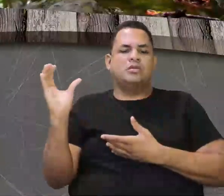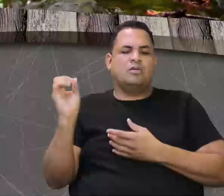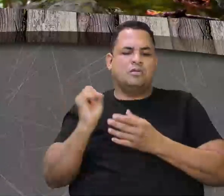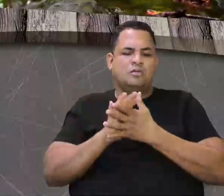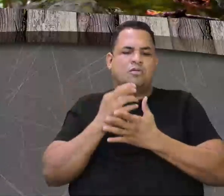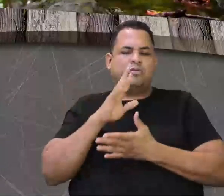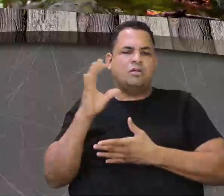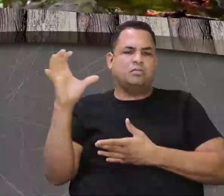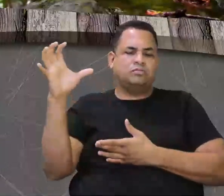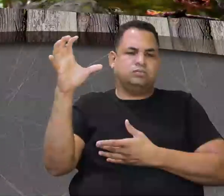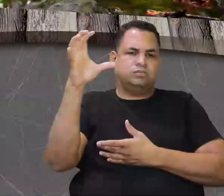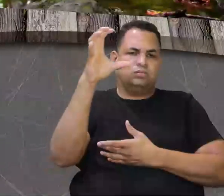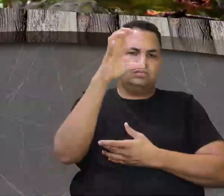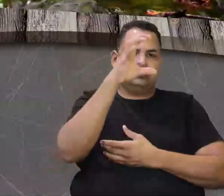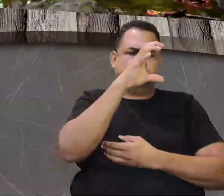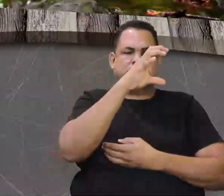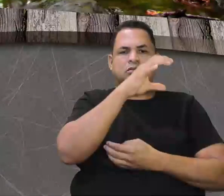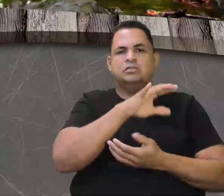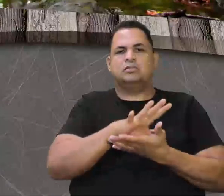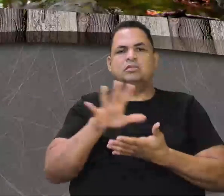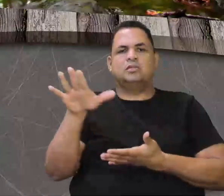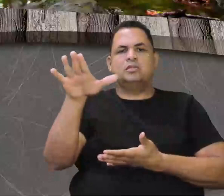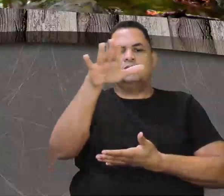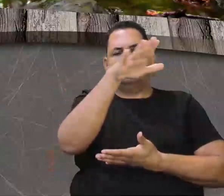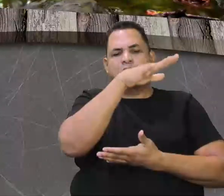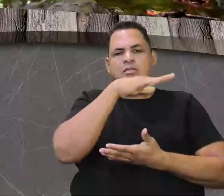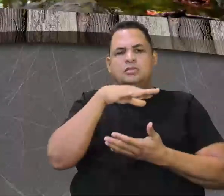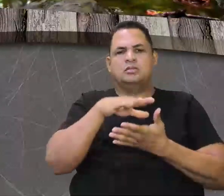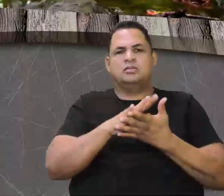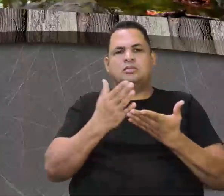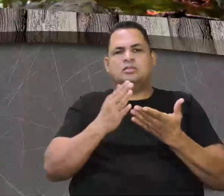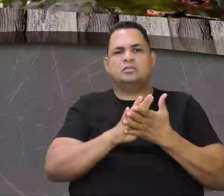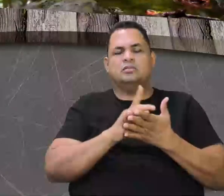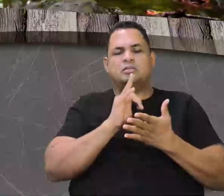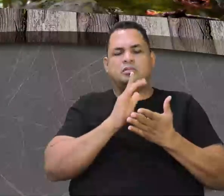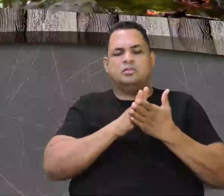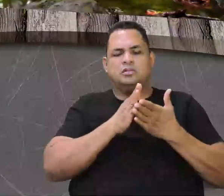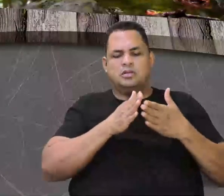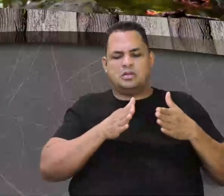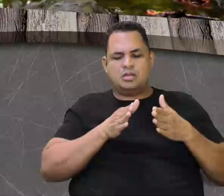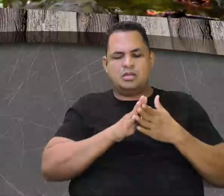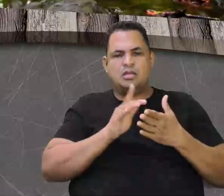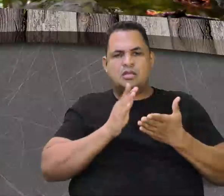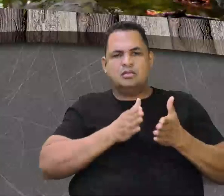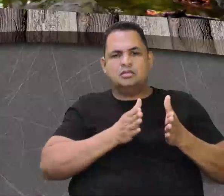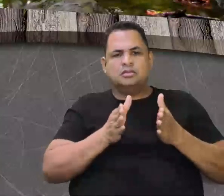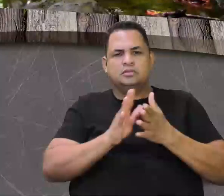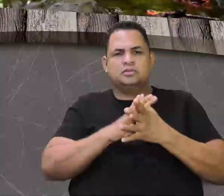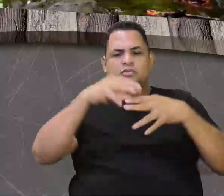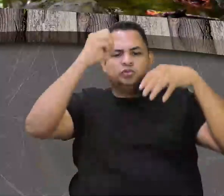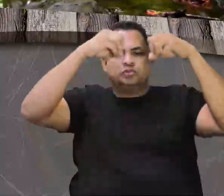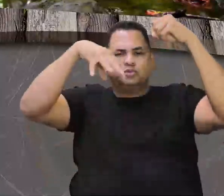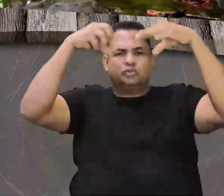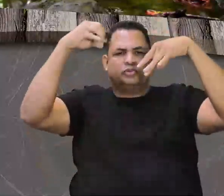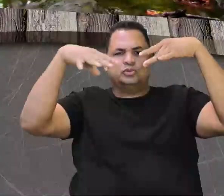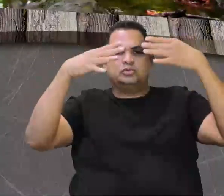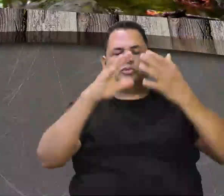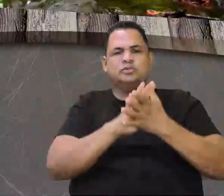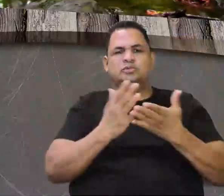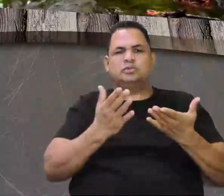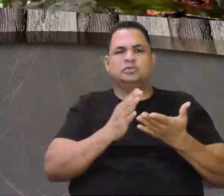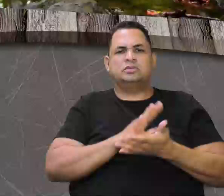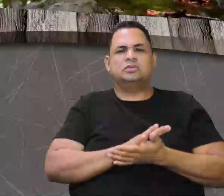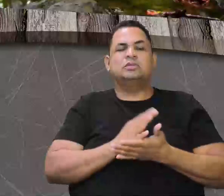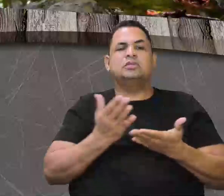levar novamente para a superfície dos corpos hídricos, na parte superior, chuva, precipitação, levando aquilo